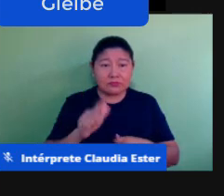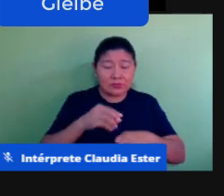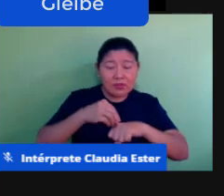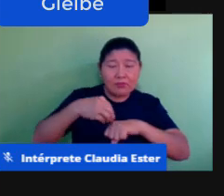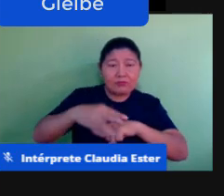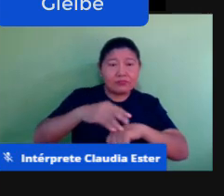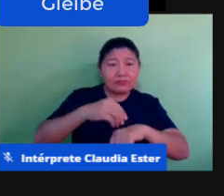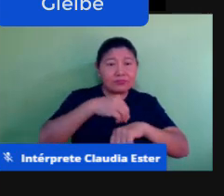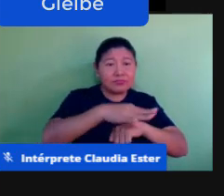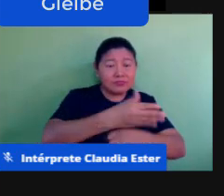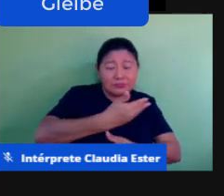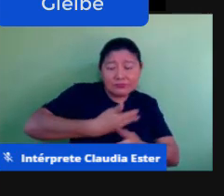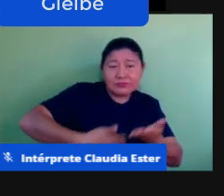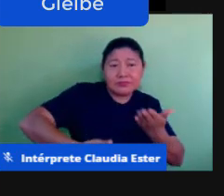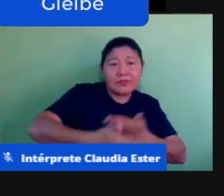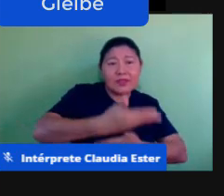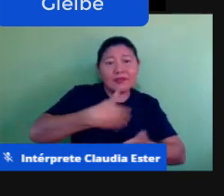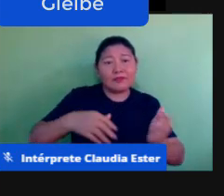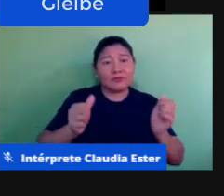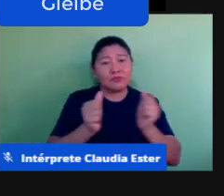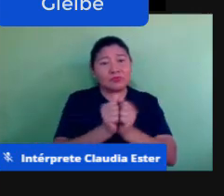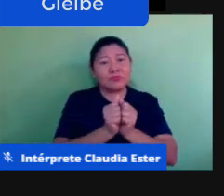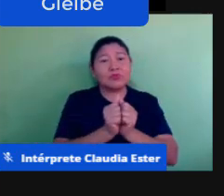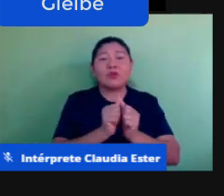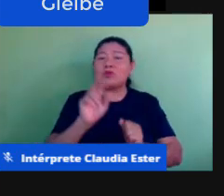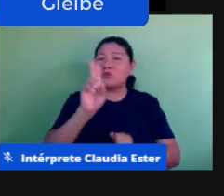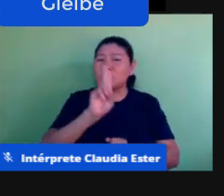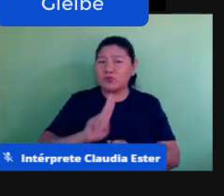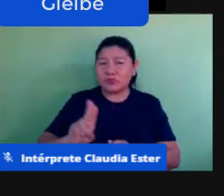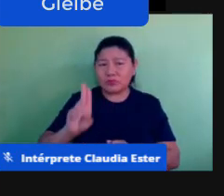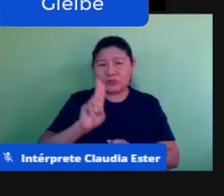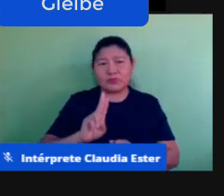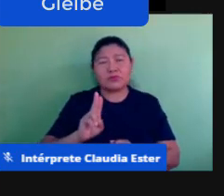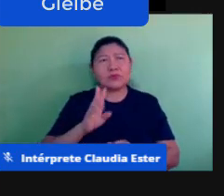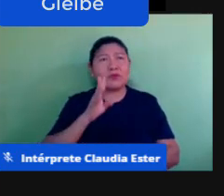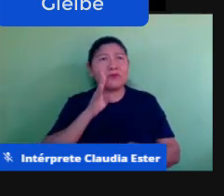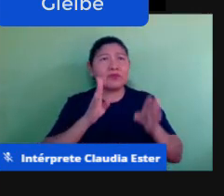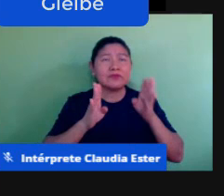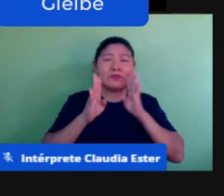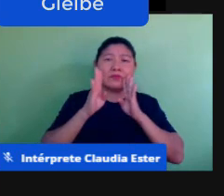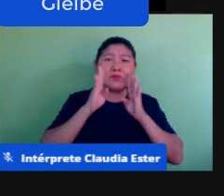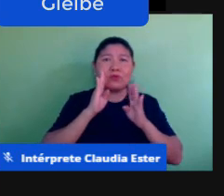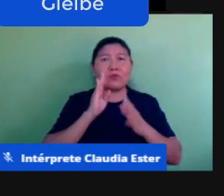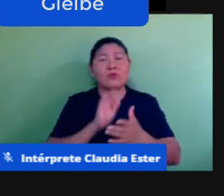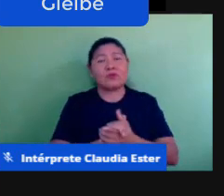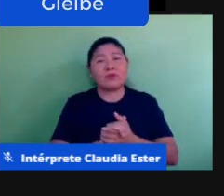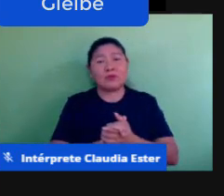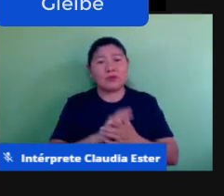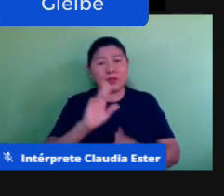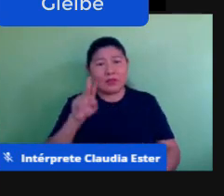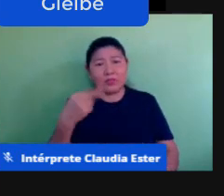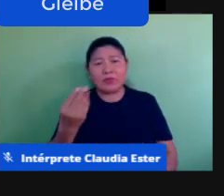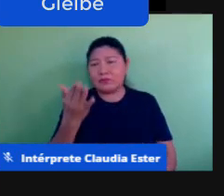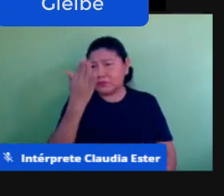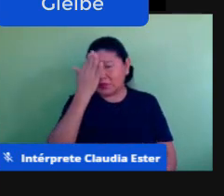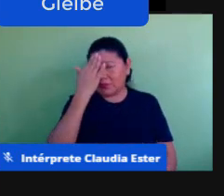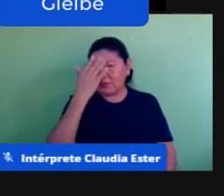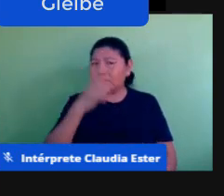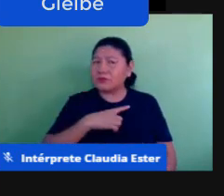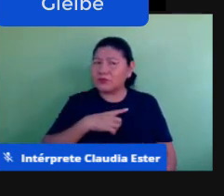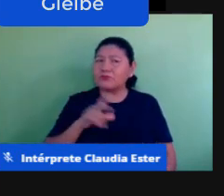Vocês podem estar utilizando de Facebook, nós sabemos que tem, assim, professores fazendo atividades